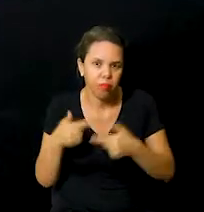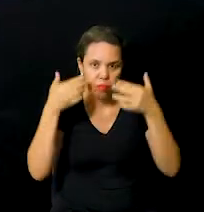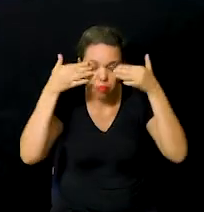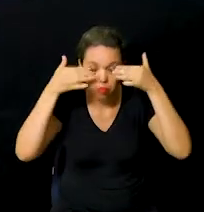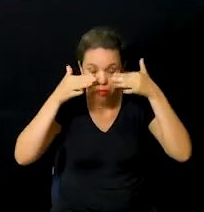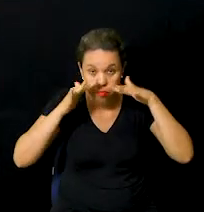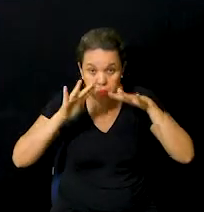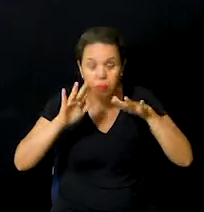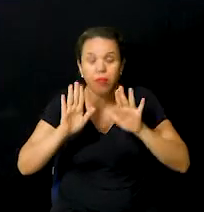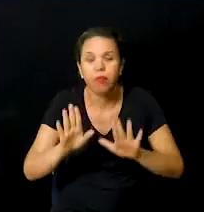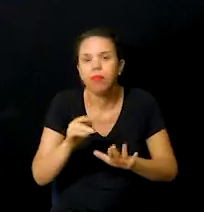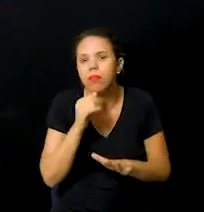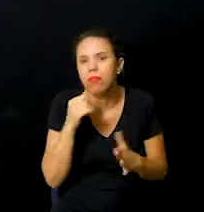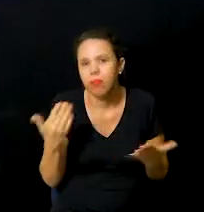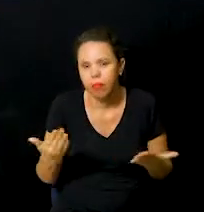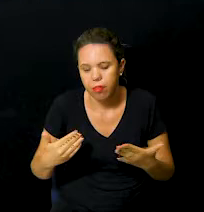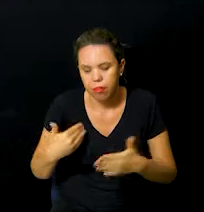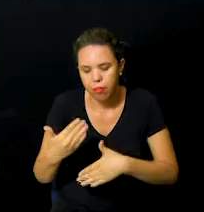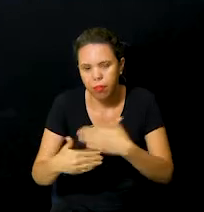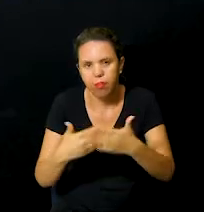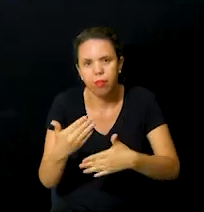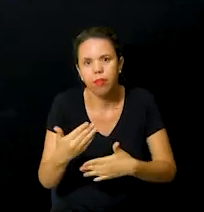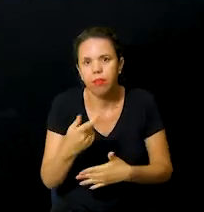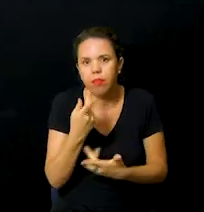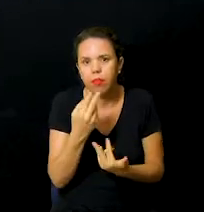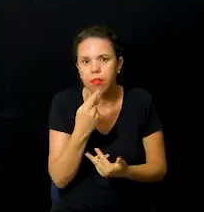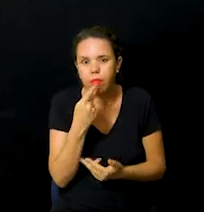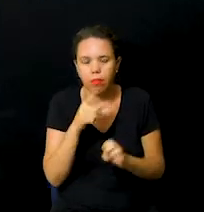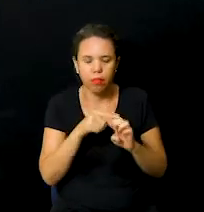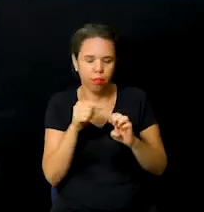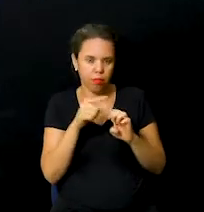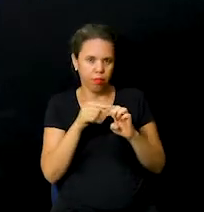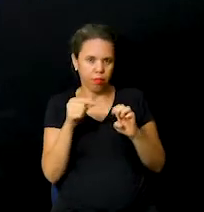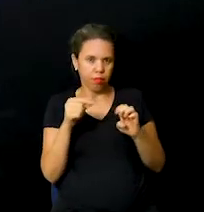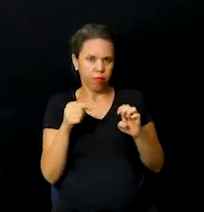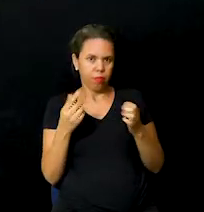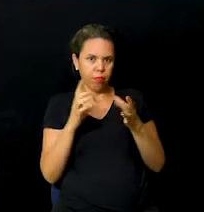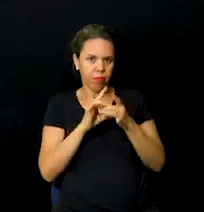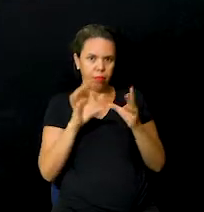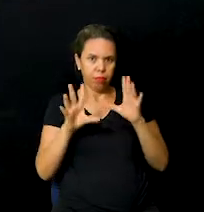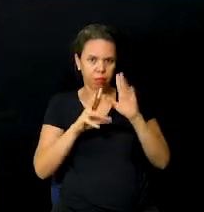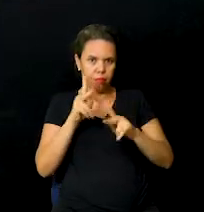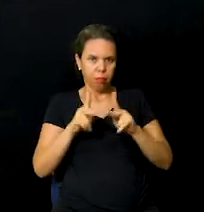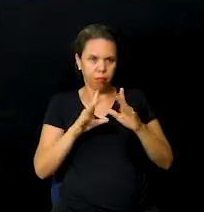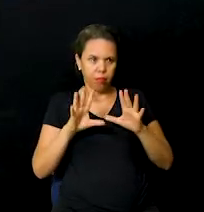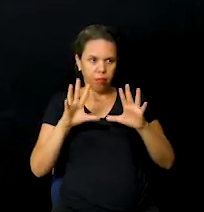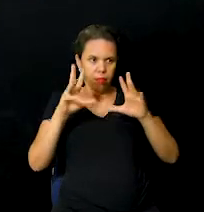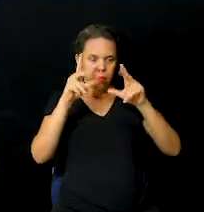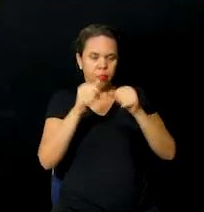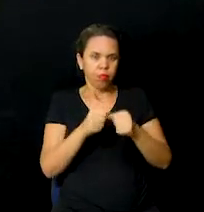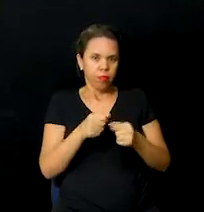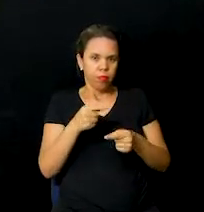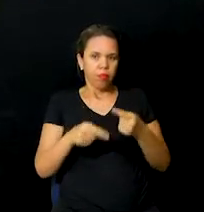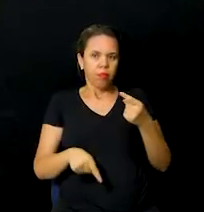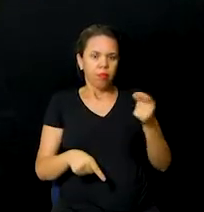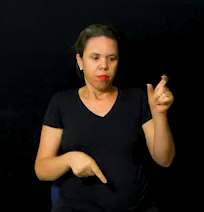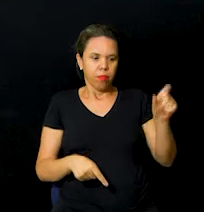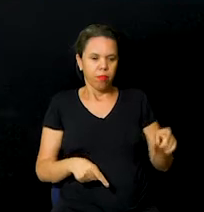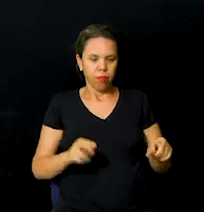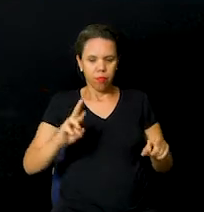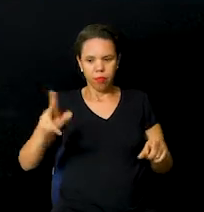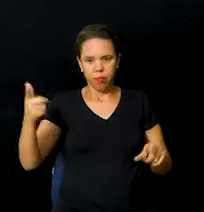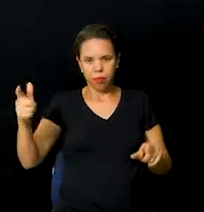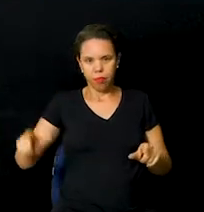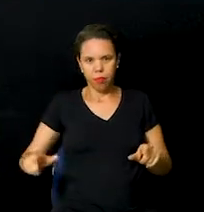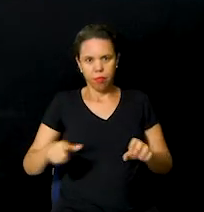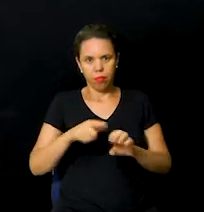tradicional, mas assim, hoje, como eu te falei, o empreendedorismo ele está aí para atender a todas as pessoas. O que não dá certo para uma, ele